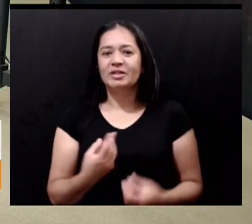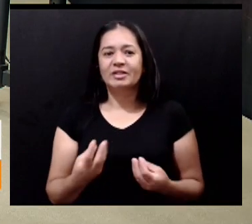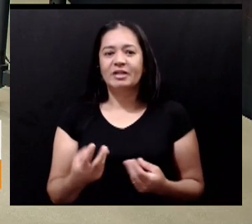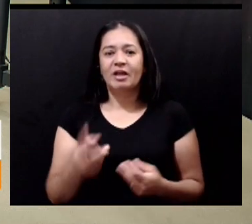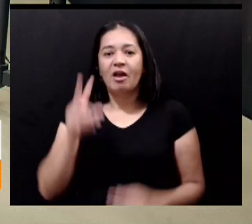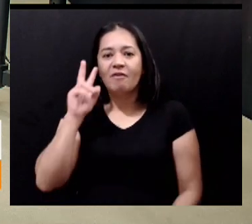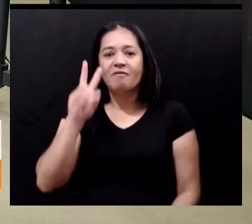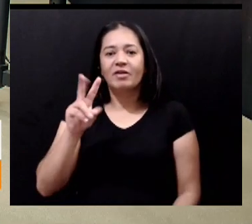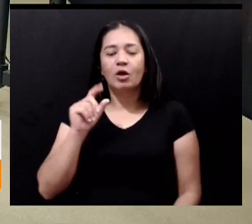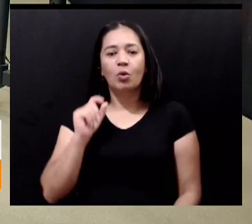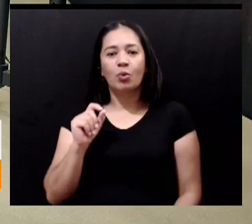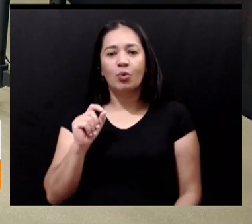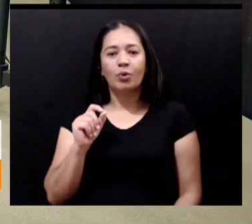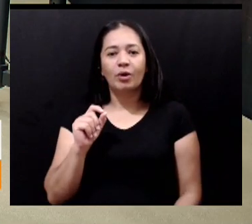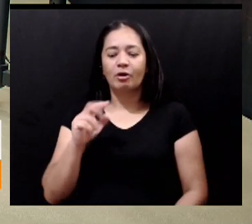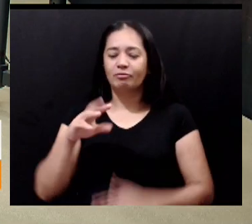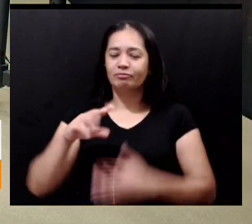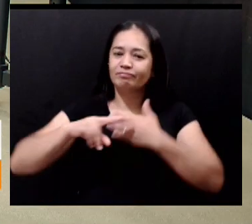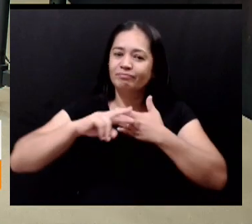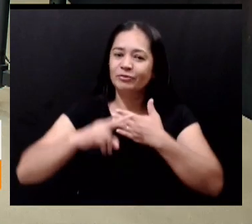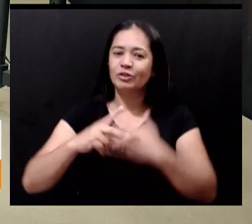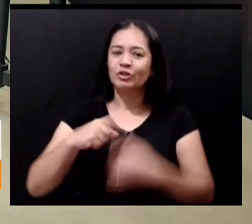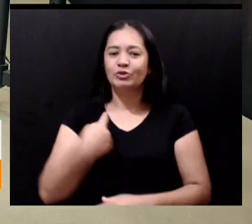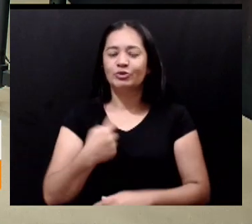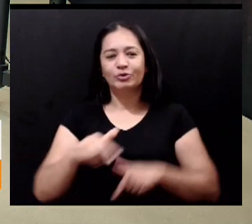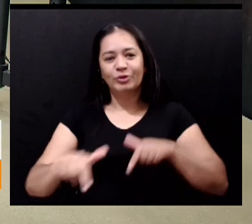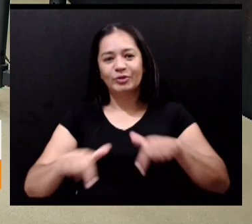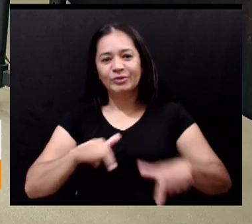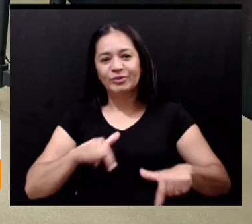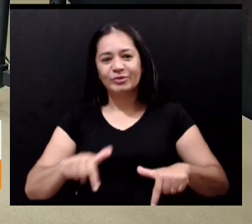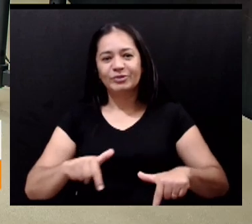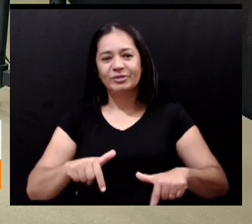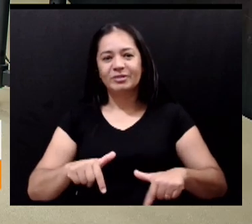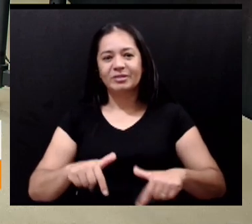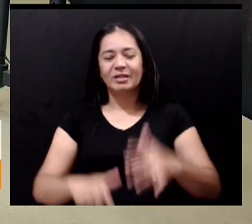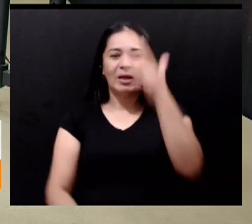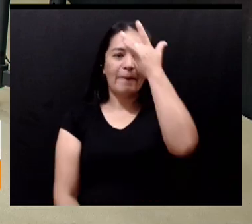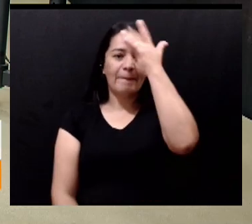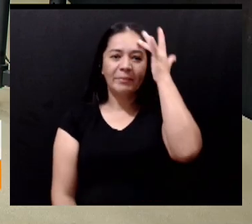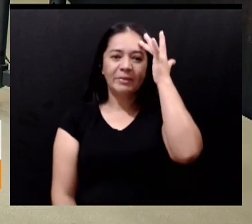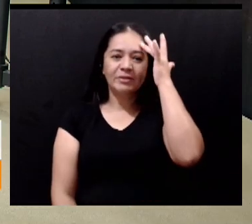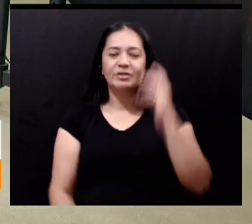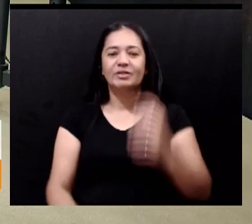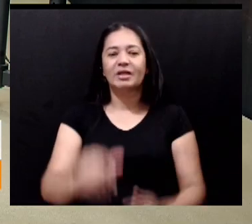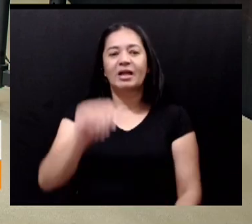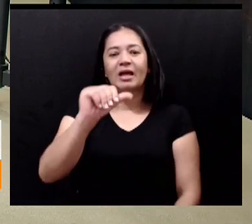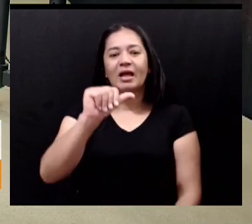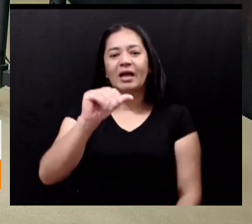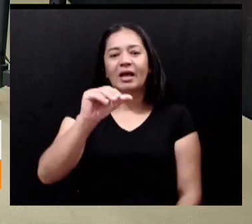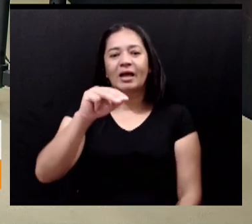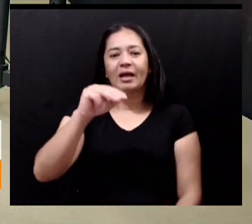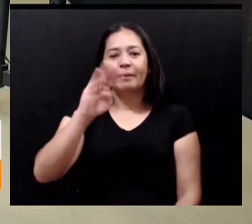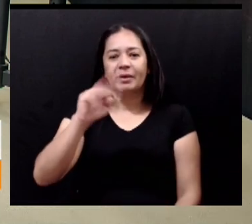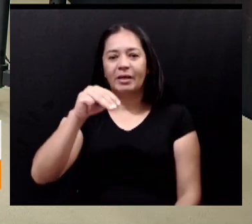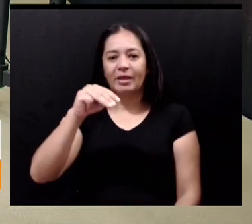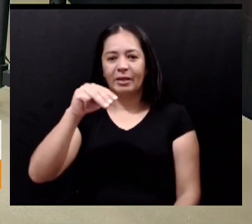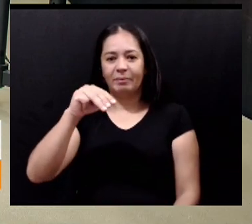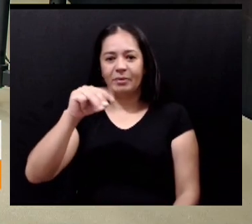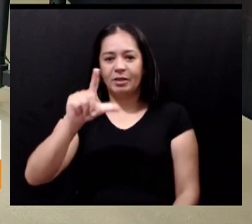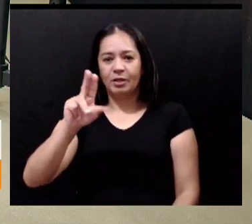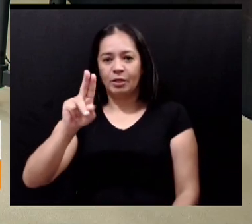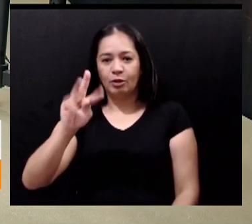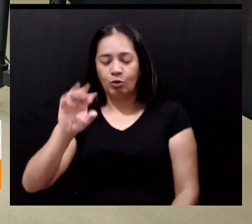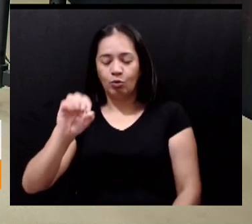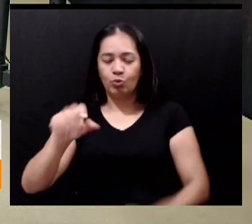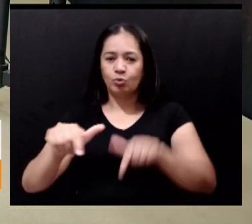o resultado do nosso trabalho, né? O pessoal da BM Luto trabalhando e fazendo aí uma formação. Eu